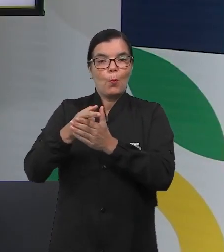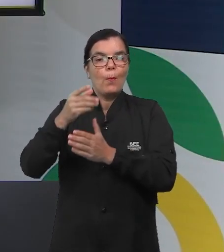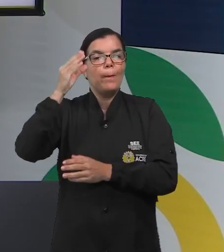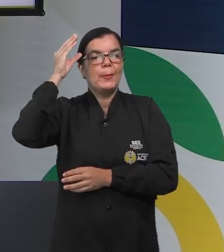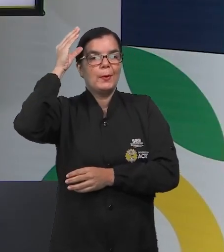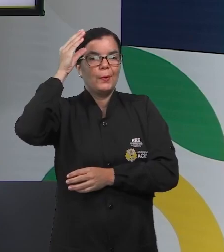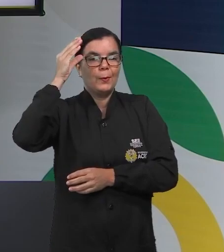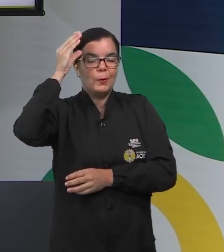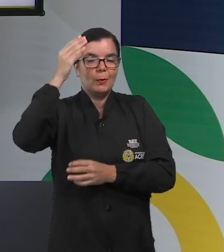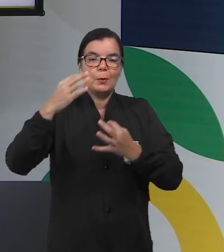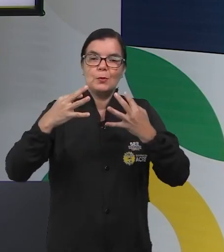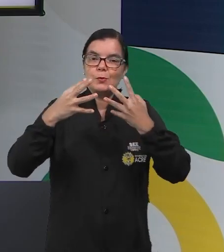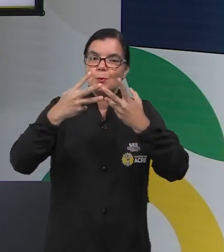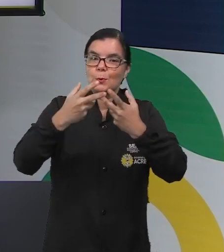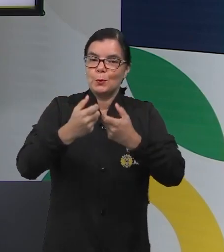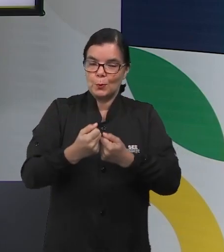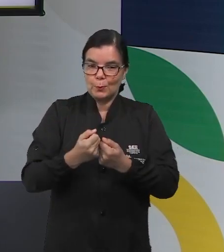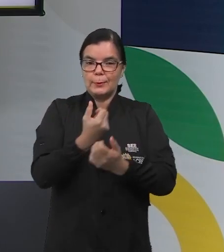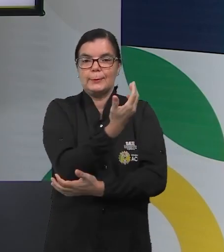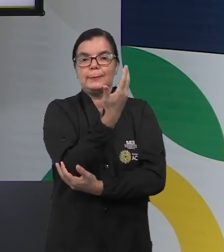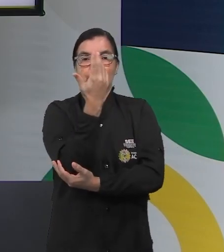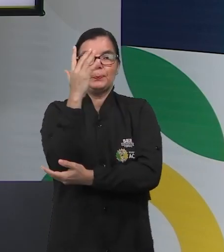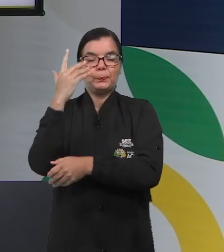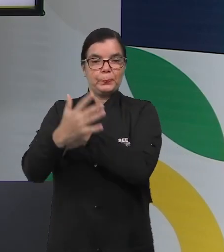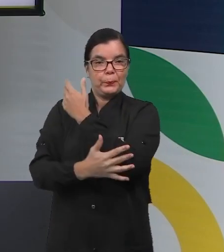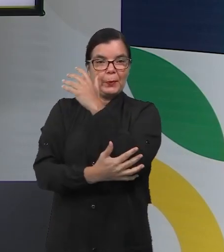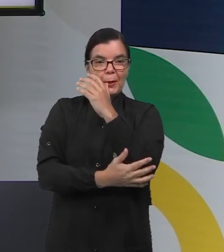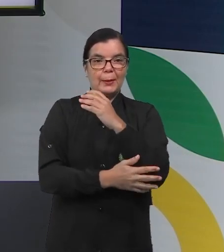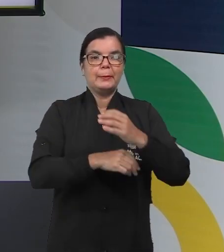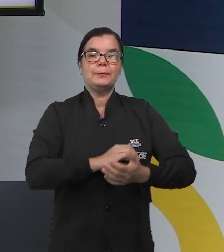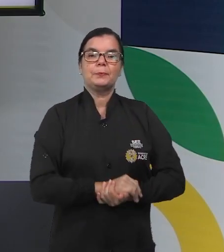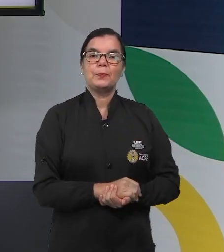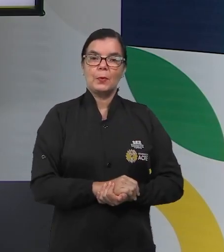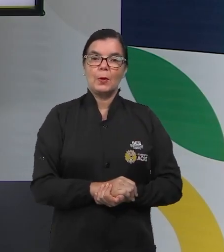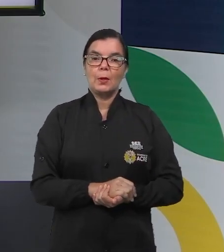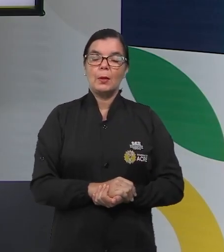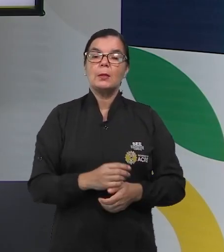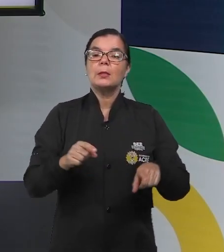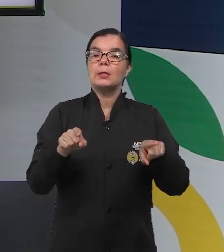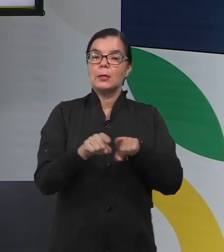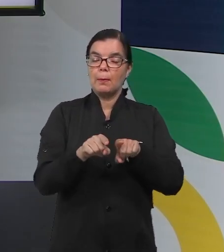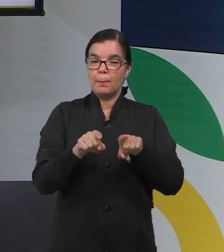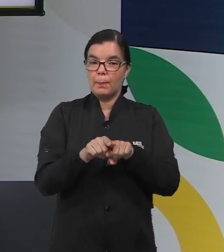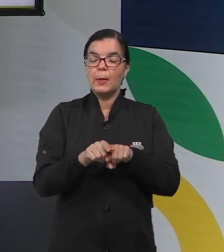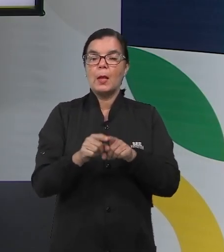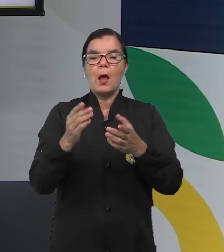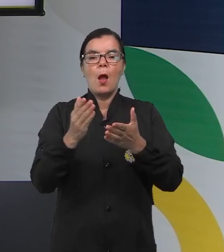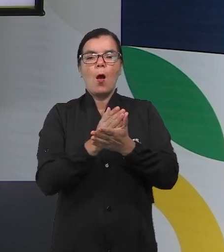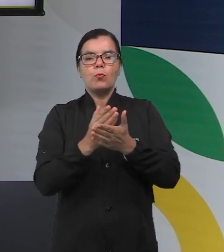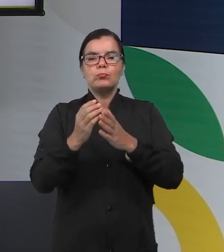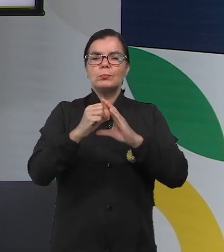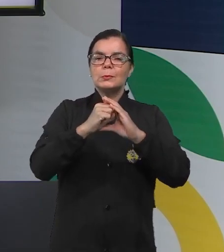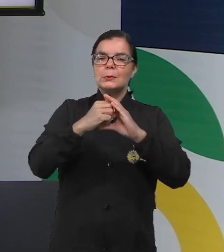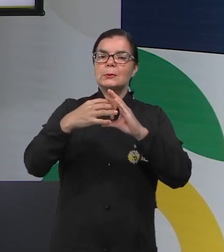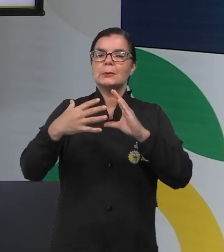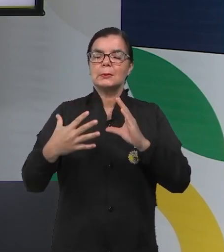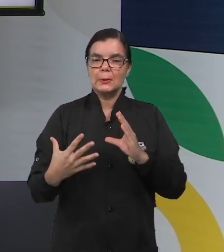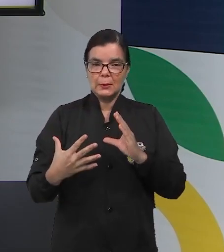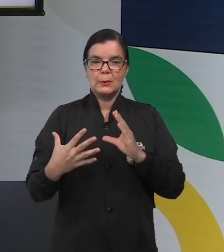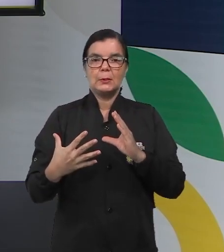sobre toda essa consciência ecológica. Certo, pessoal? Aqui eu trouxe algumas